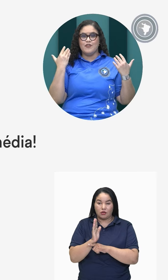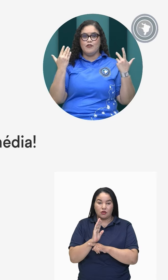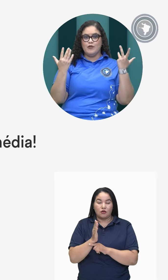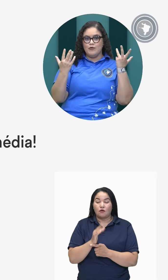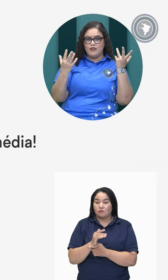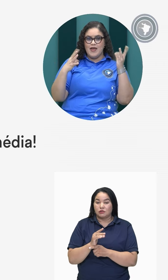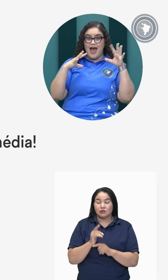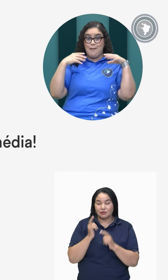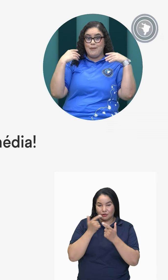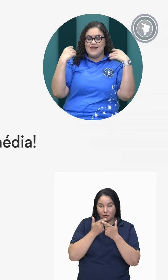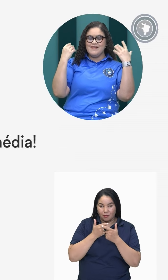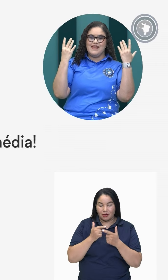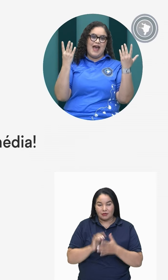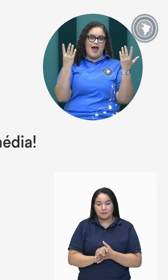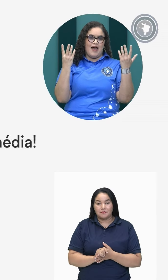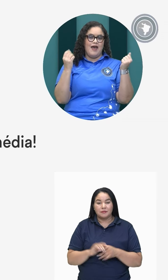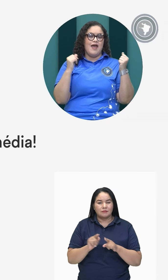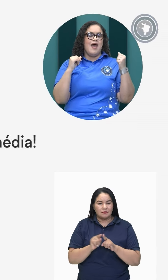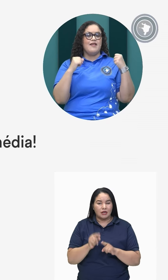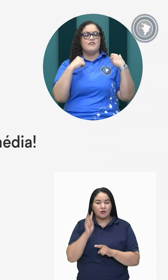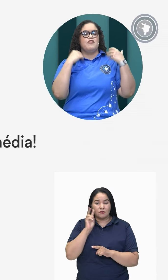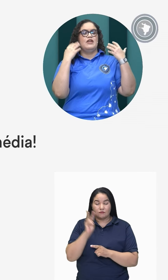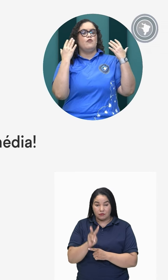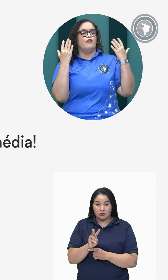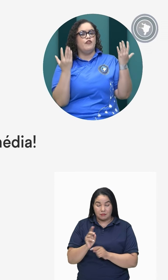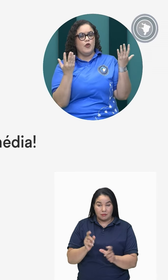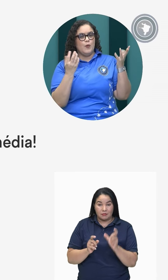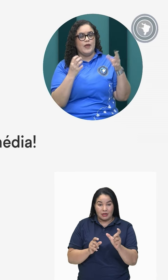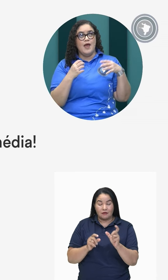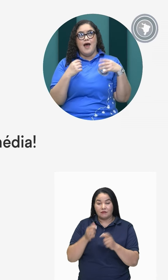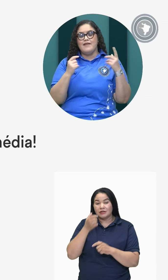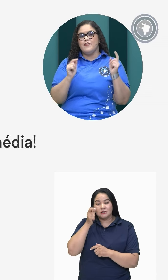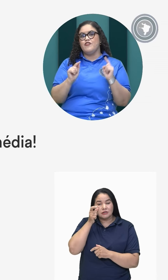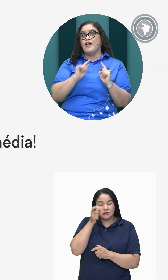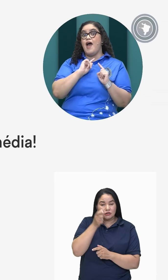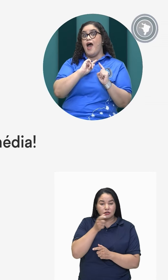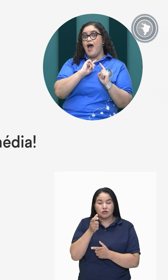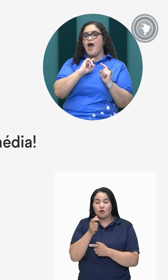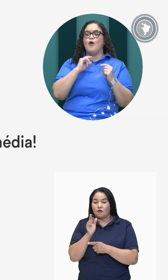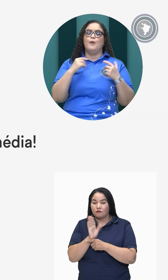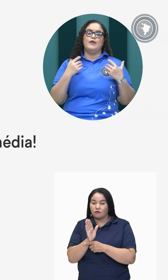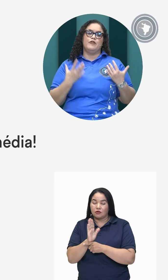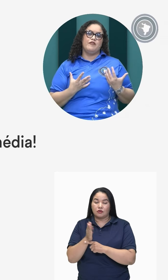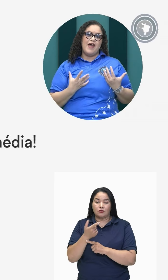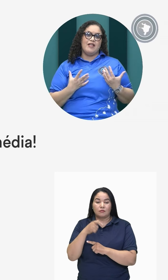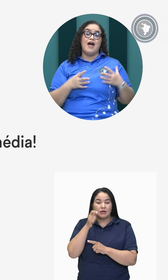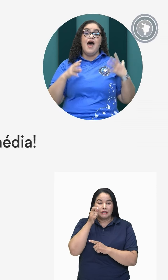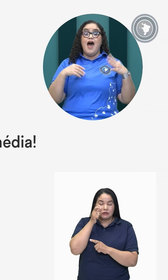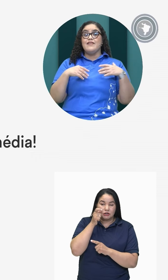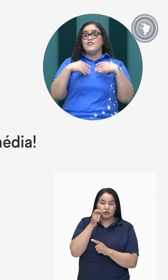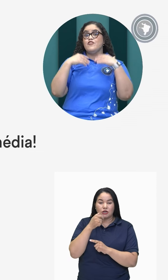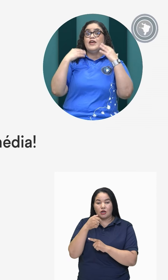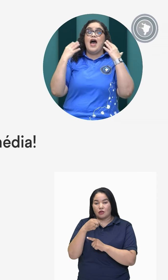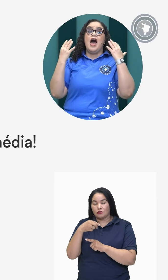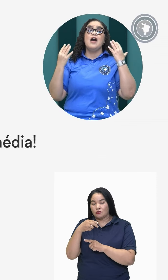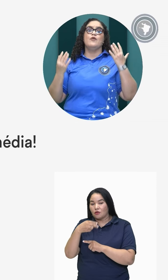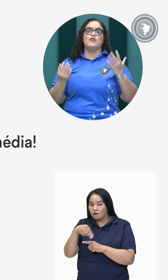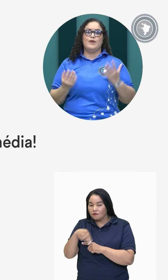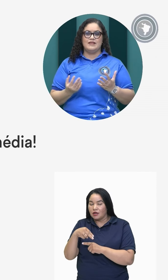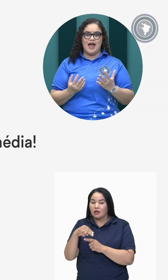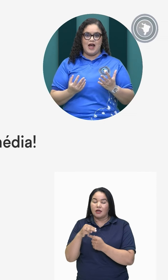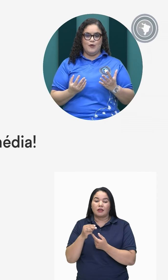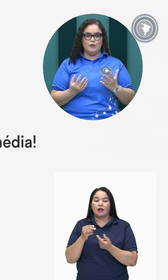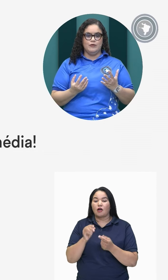esse sentido de apreciar. Assistir a um filme, assistir a uma novela, assistir